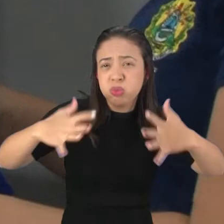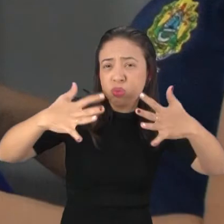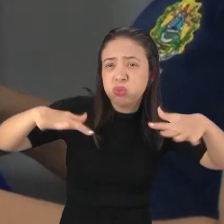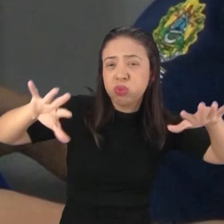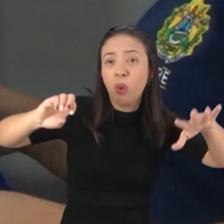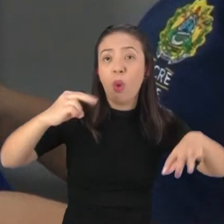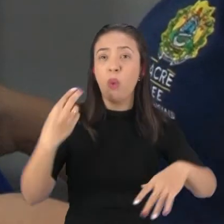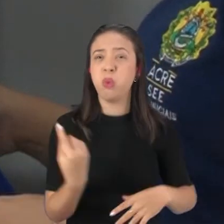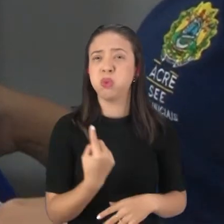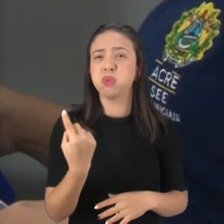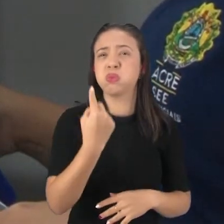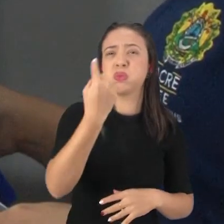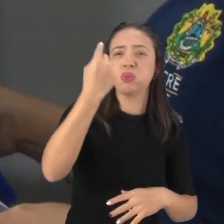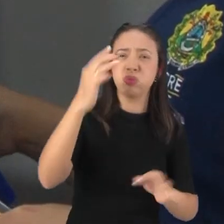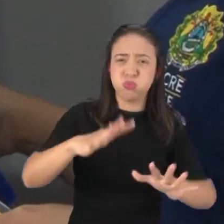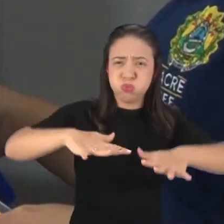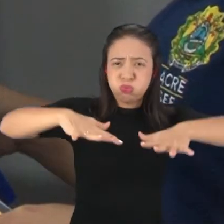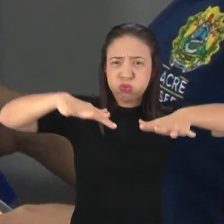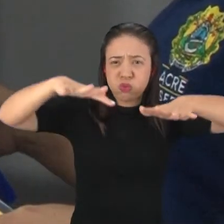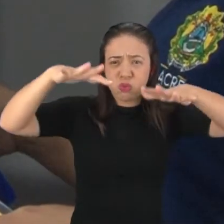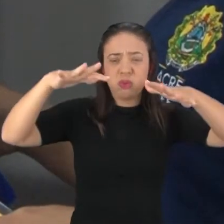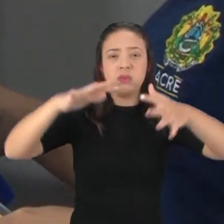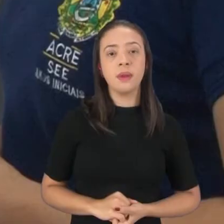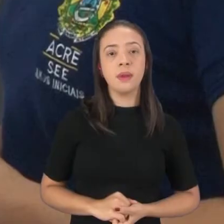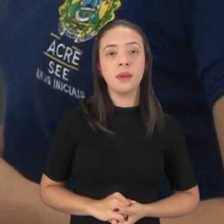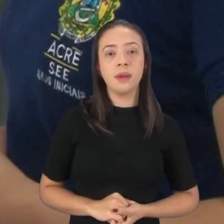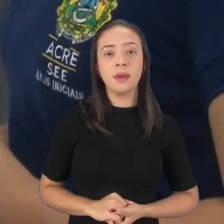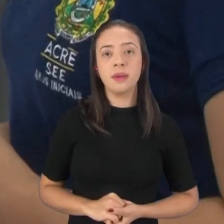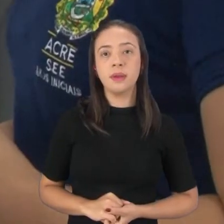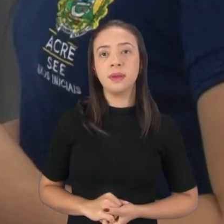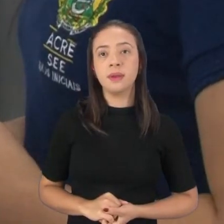ou eles são tornados e inundações.